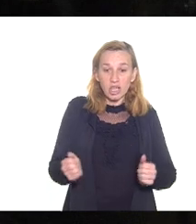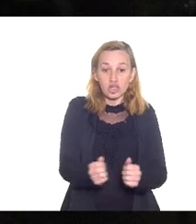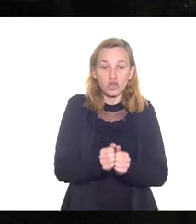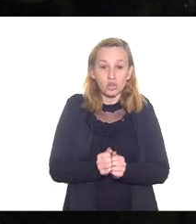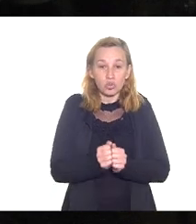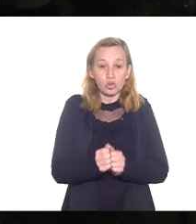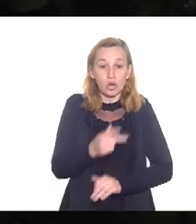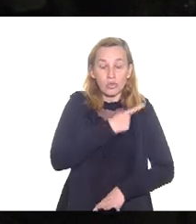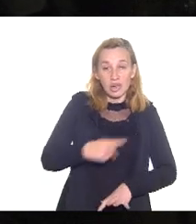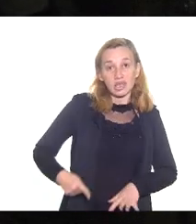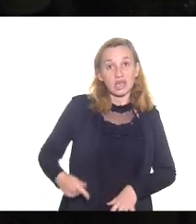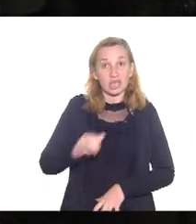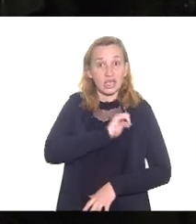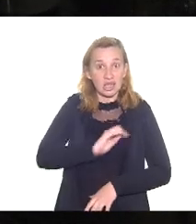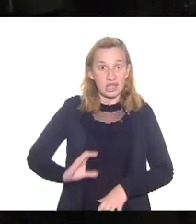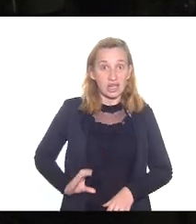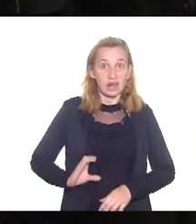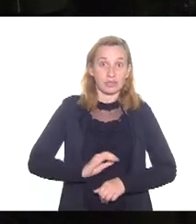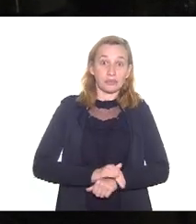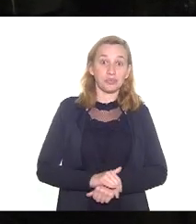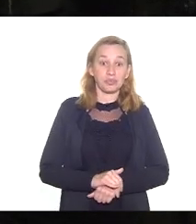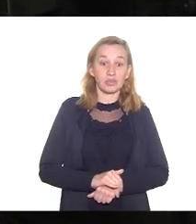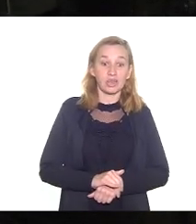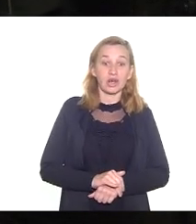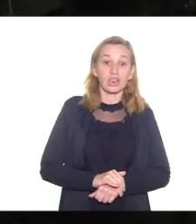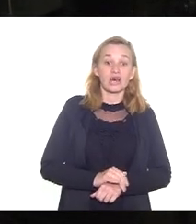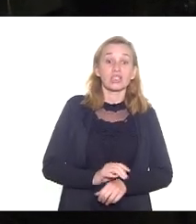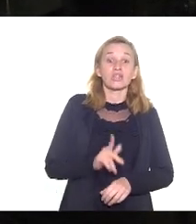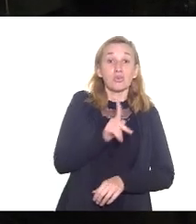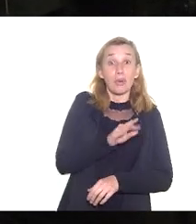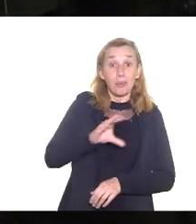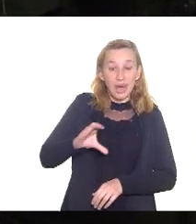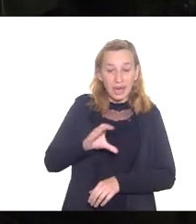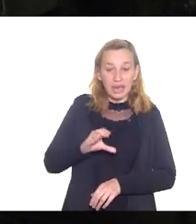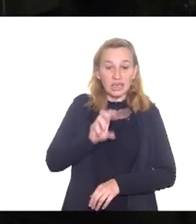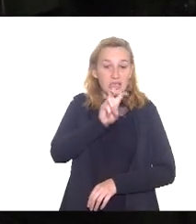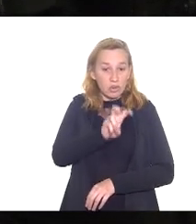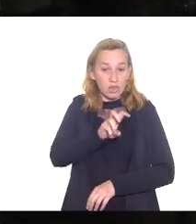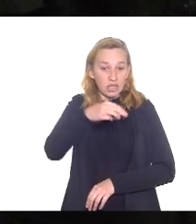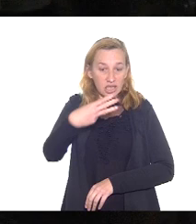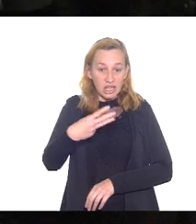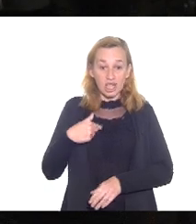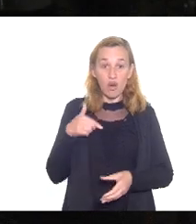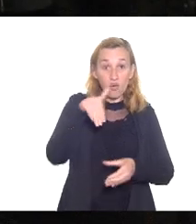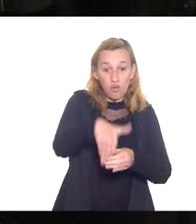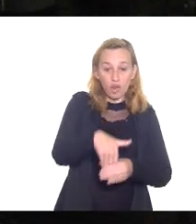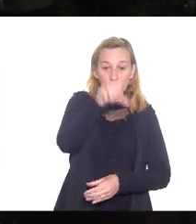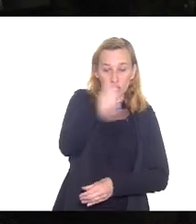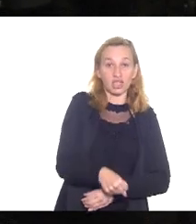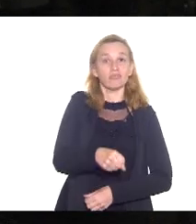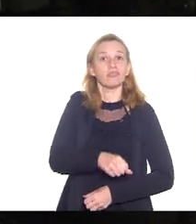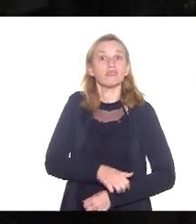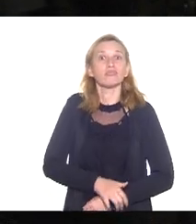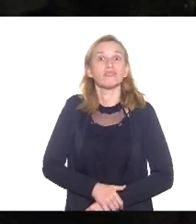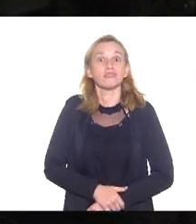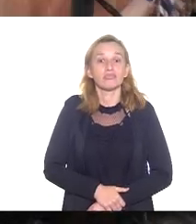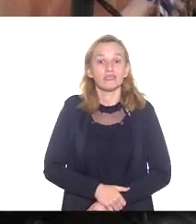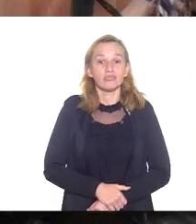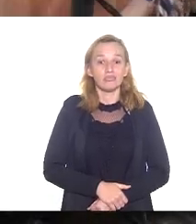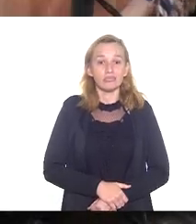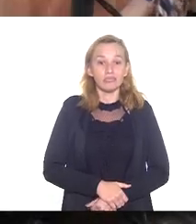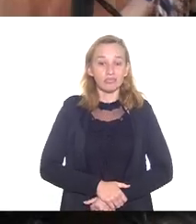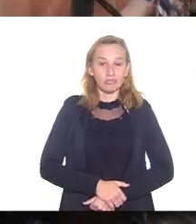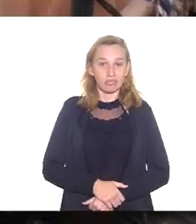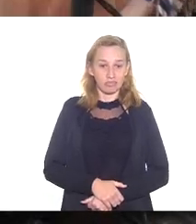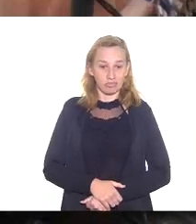com o presidente André Siciliano. E sobre a PEC 53, eu voto sim.